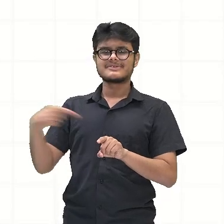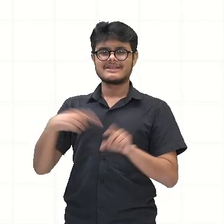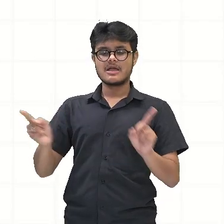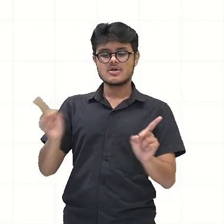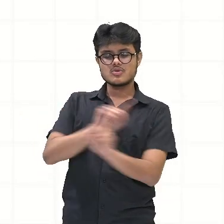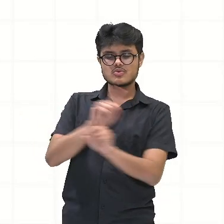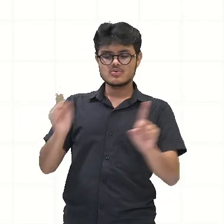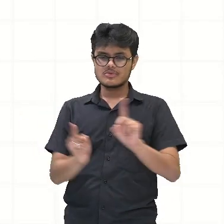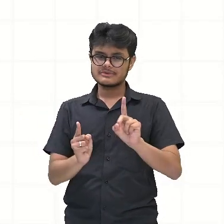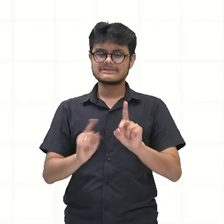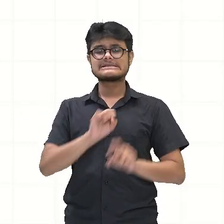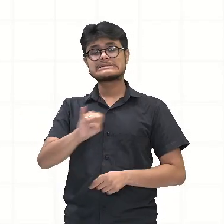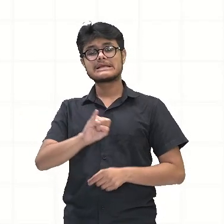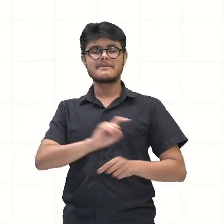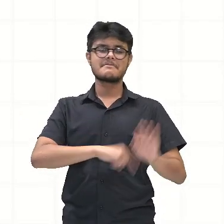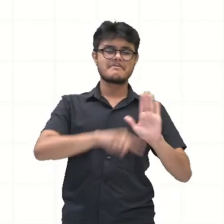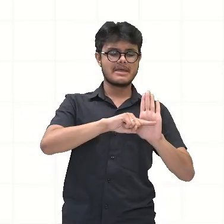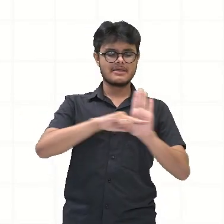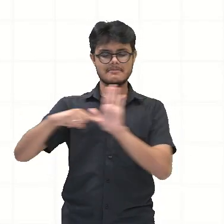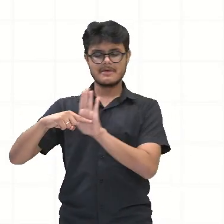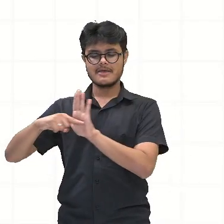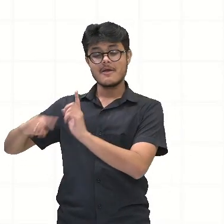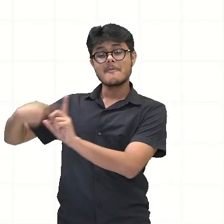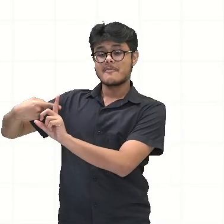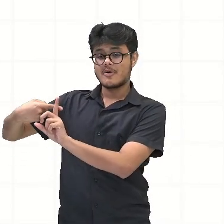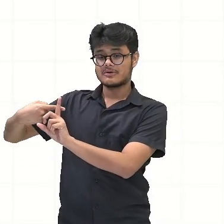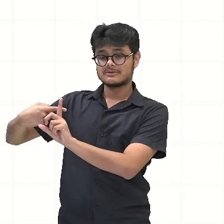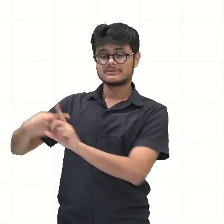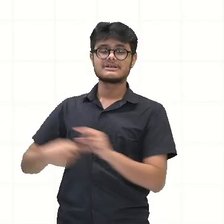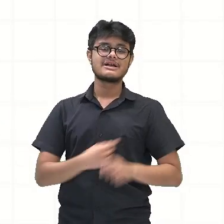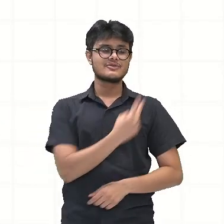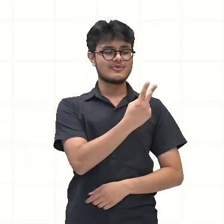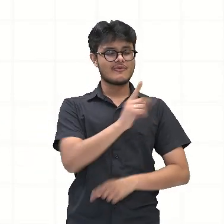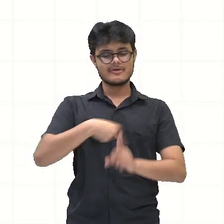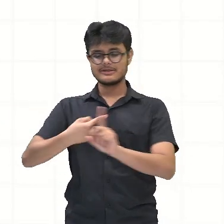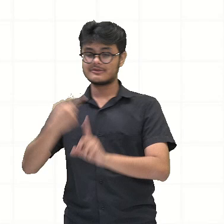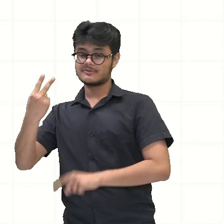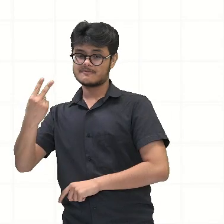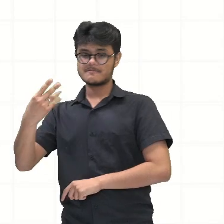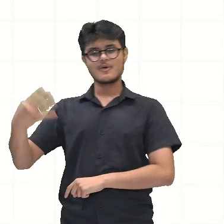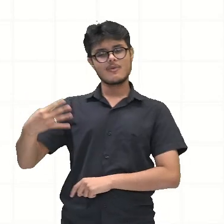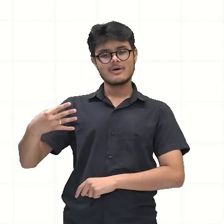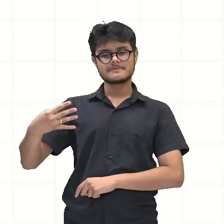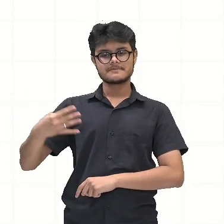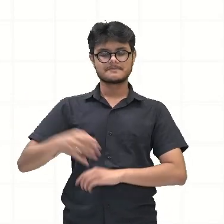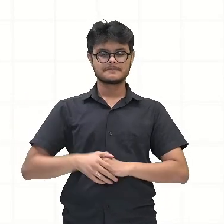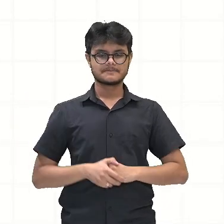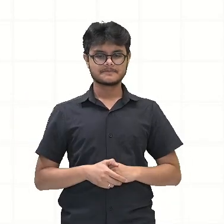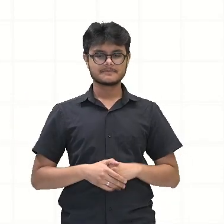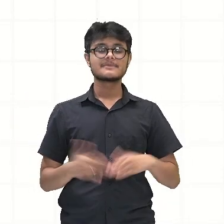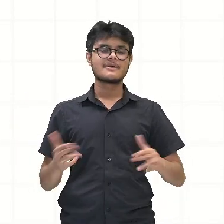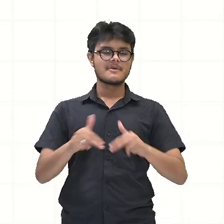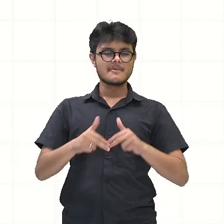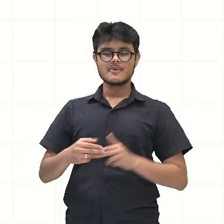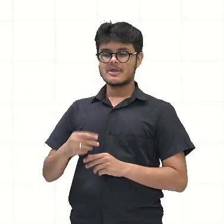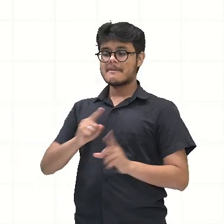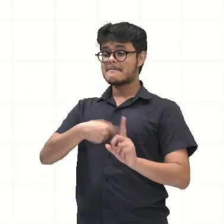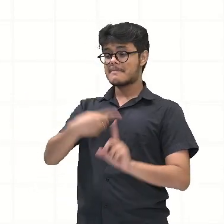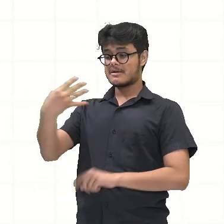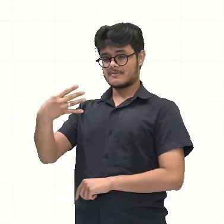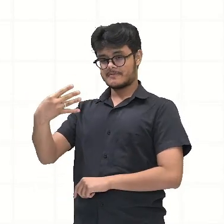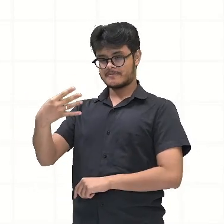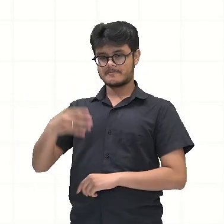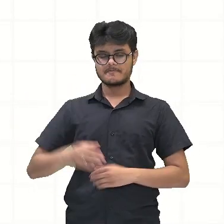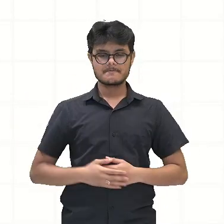sinal. Menos com menos, positivo, e 2 vezes 2, 4. Beleza? Então, por isso que aqui ficou